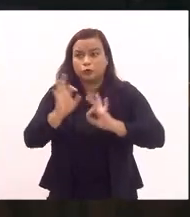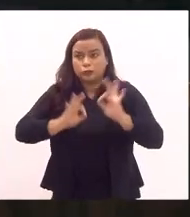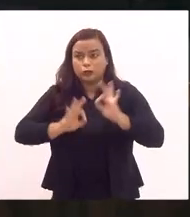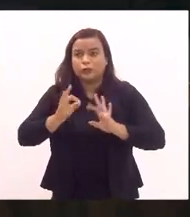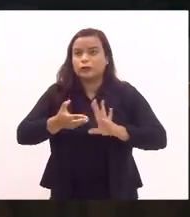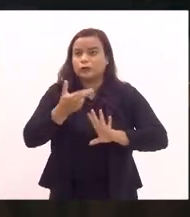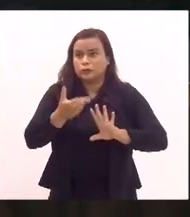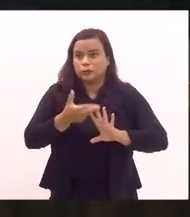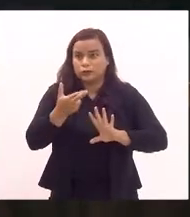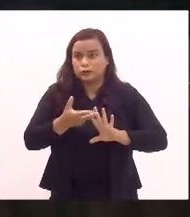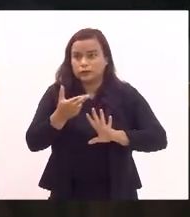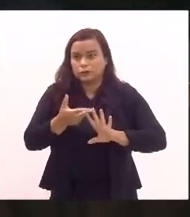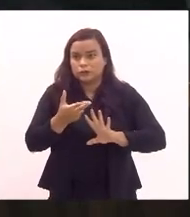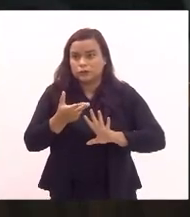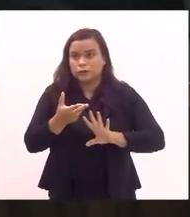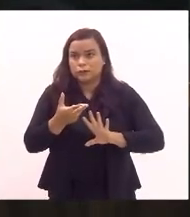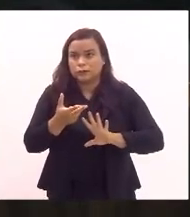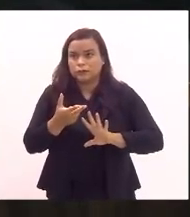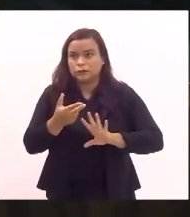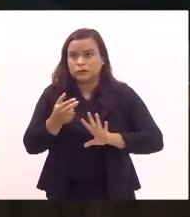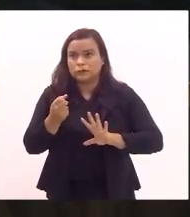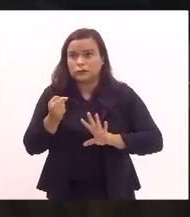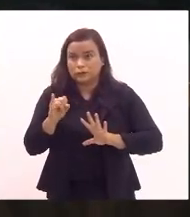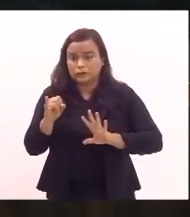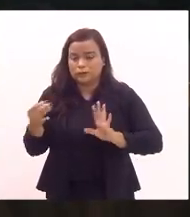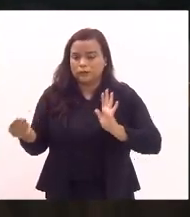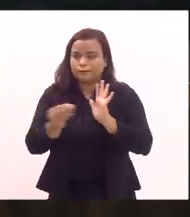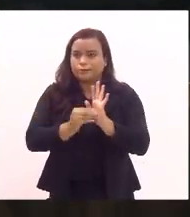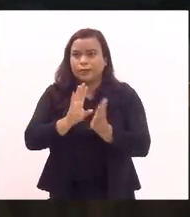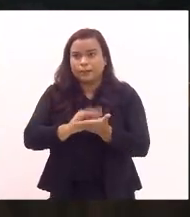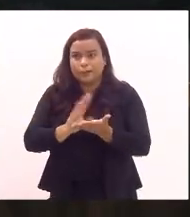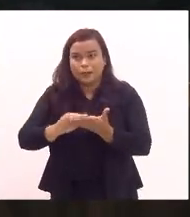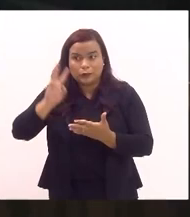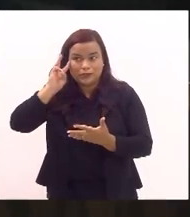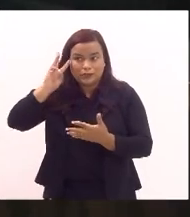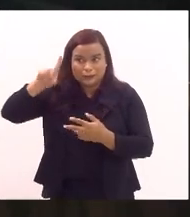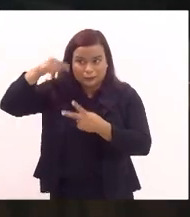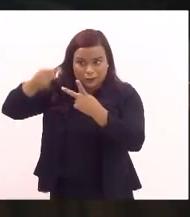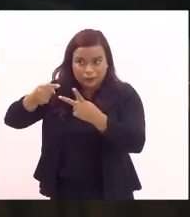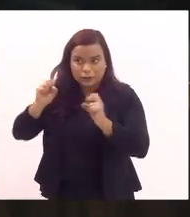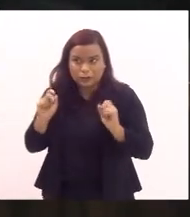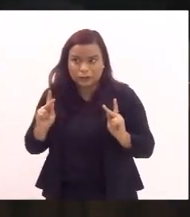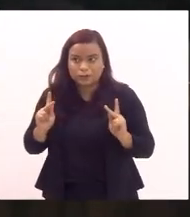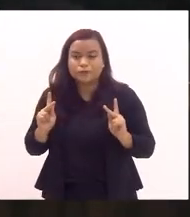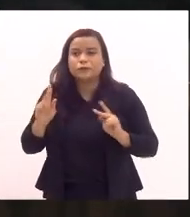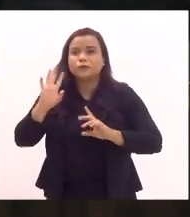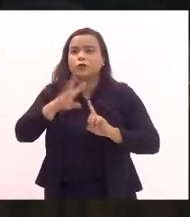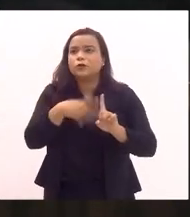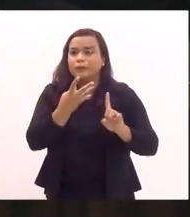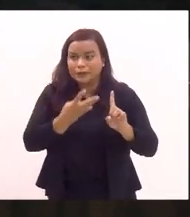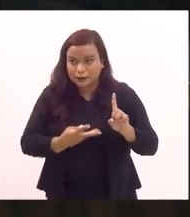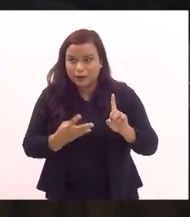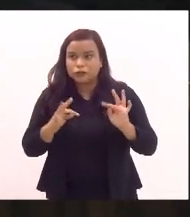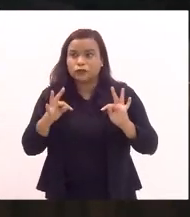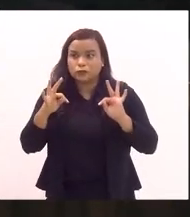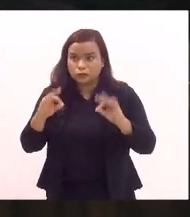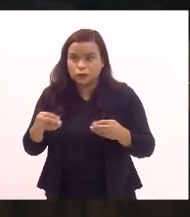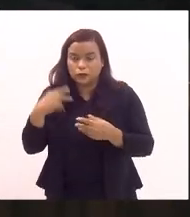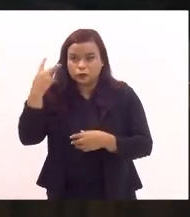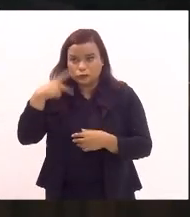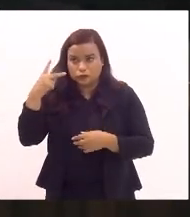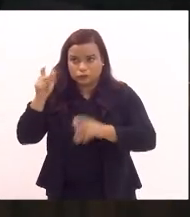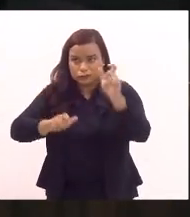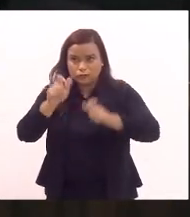projetos Resolução SE logicamente cair a pauta na próxima terça-feira tá em homenagem a todos os demais